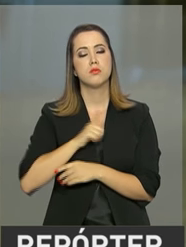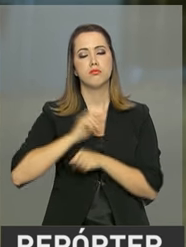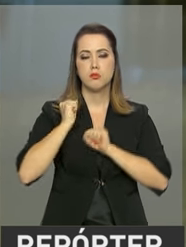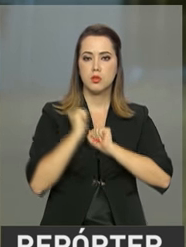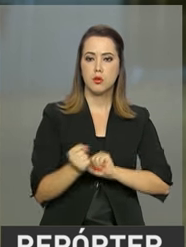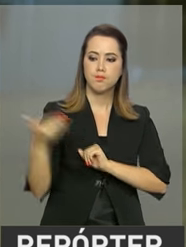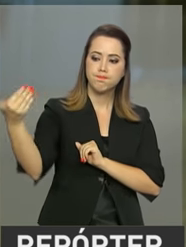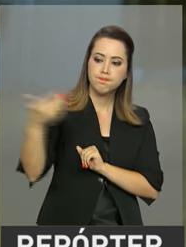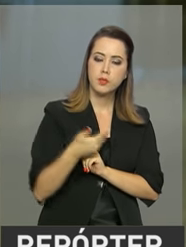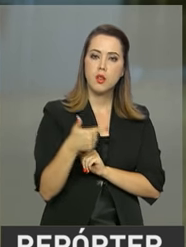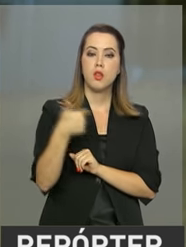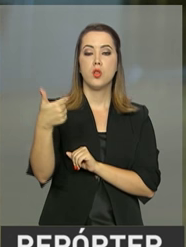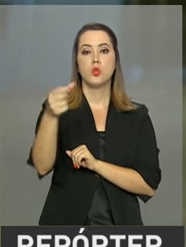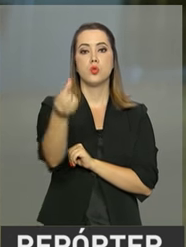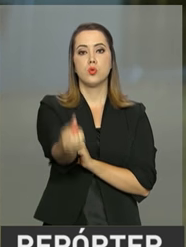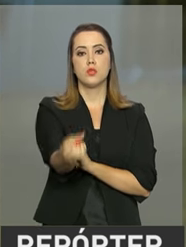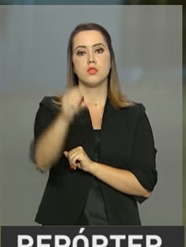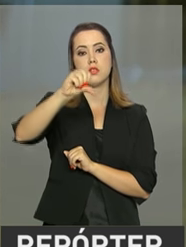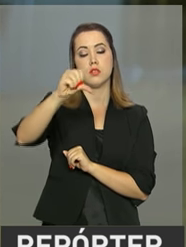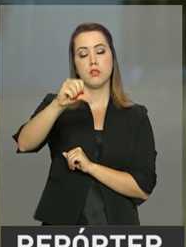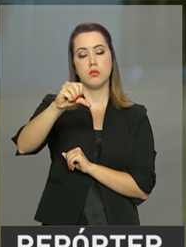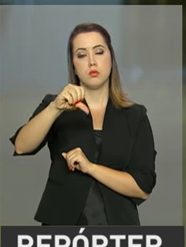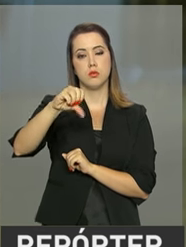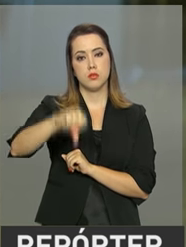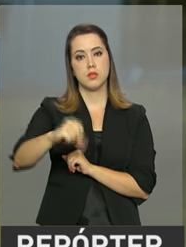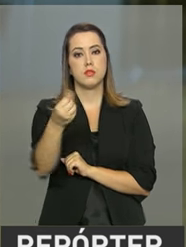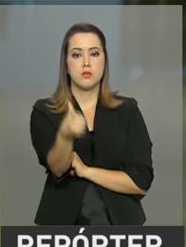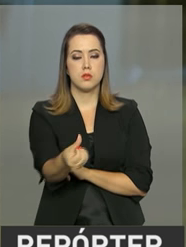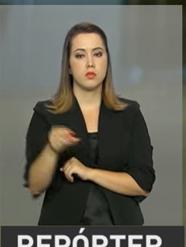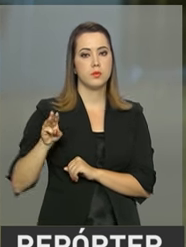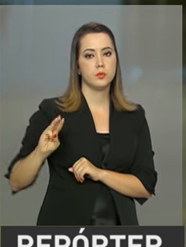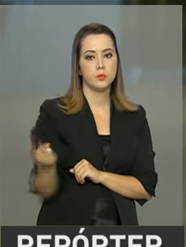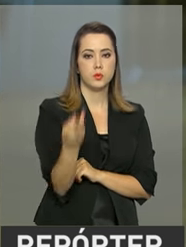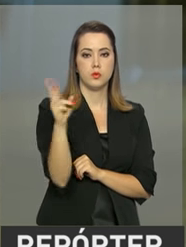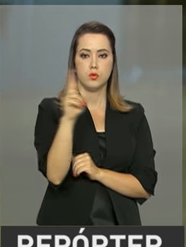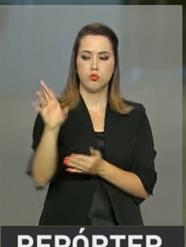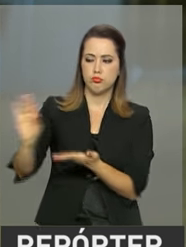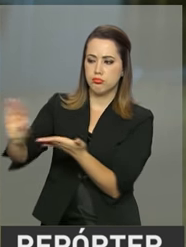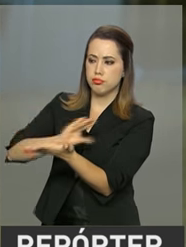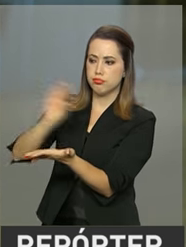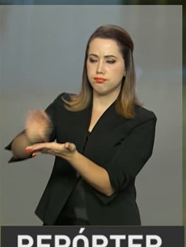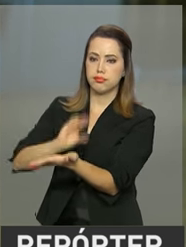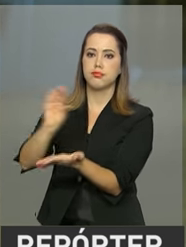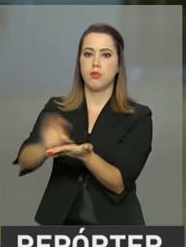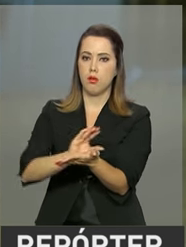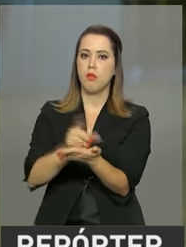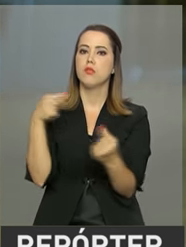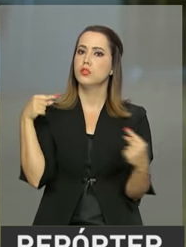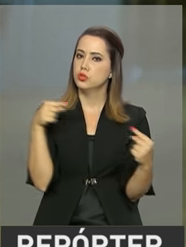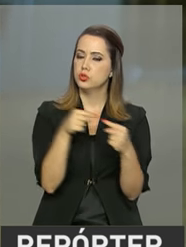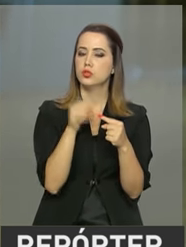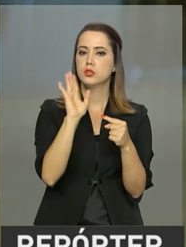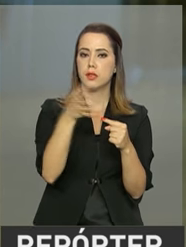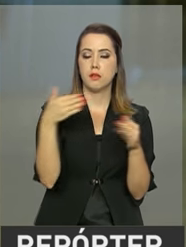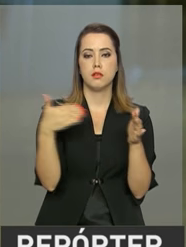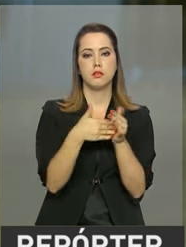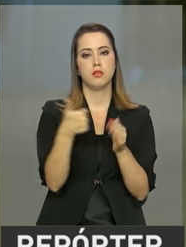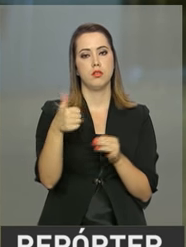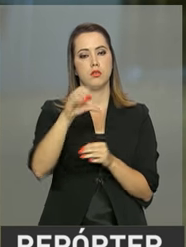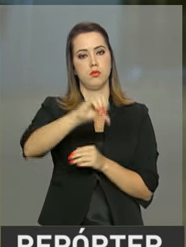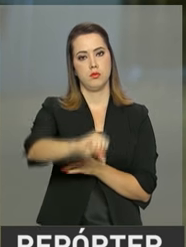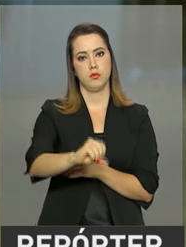receber 269 bilhões de reais em investimentos estrangeiros diretos até